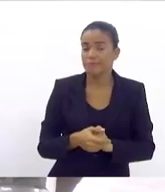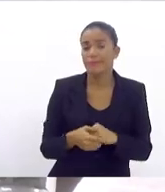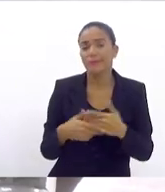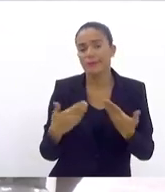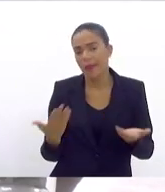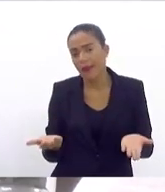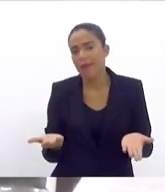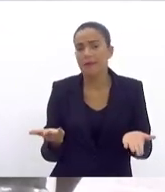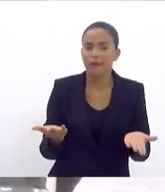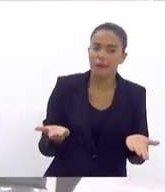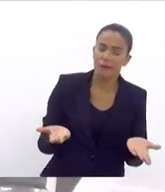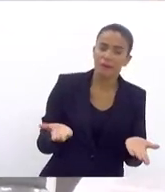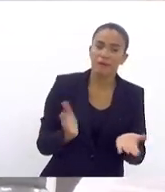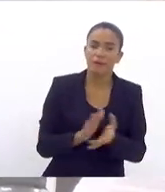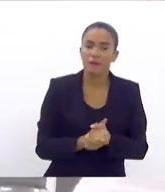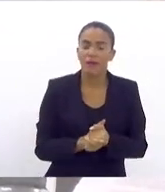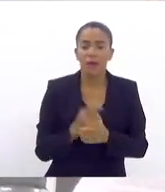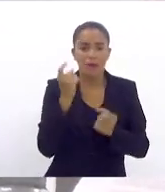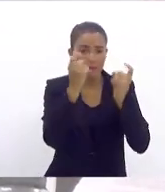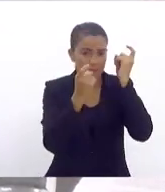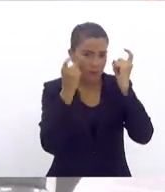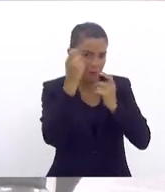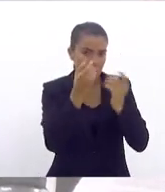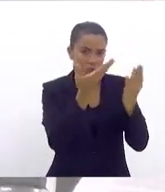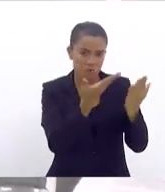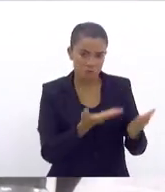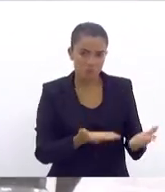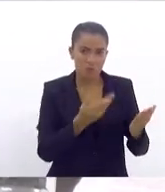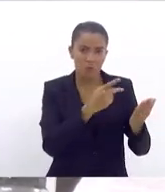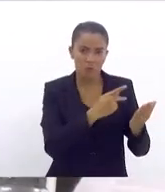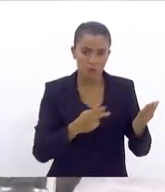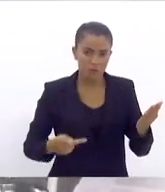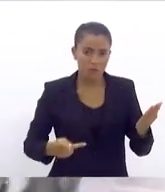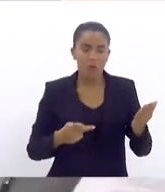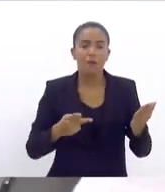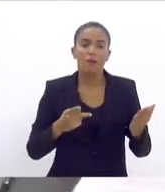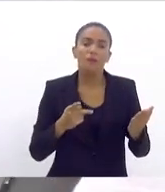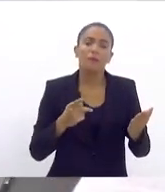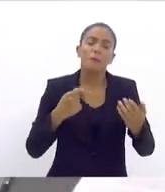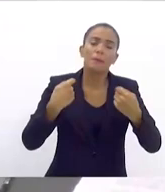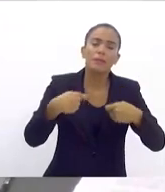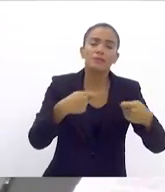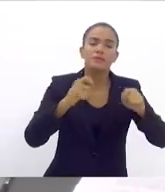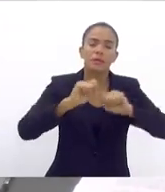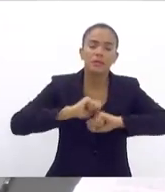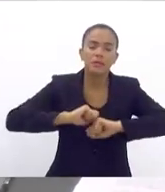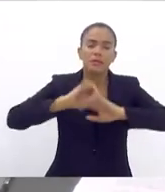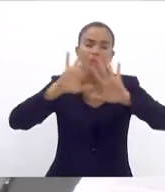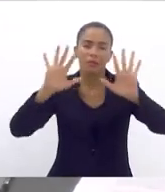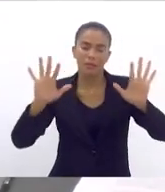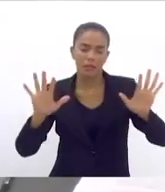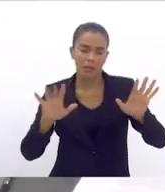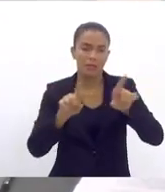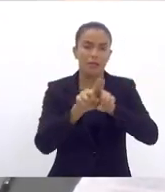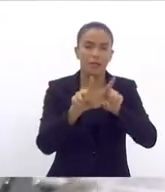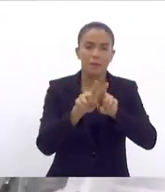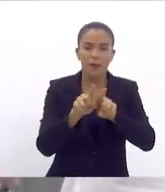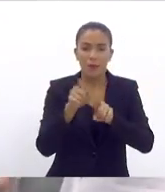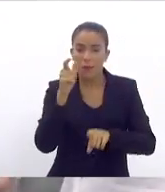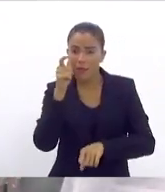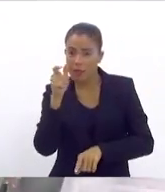daí onde a preocupação de Vossa Excelência de que tenha toda a transparência, de que os interesses sejam